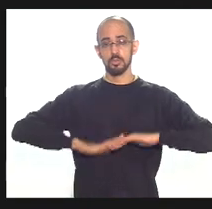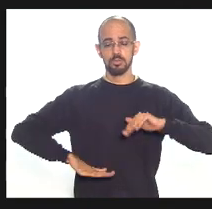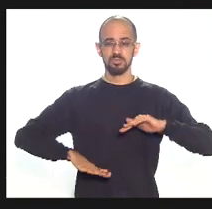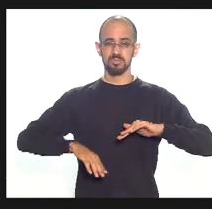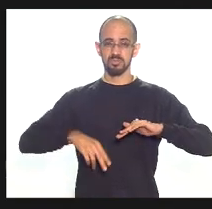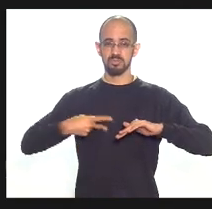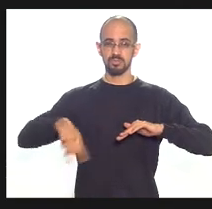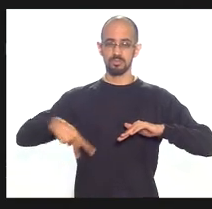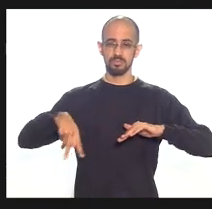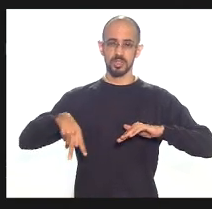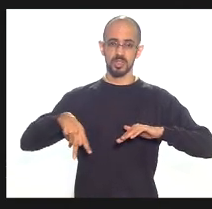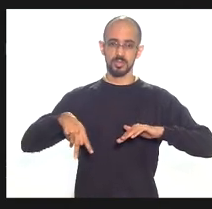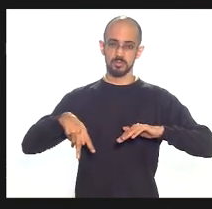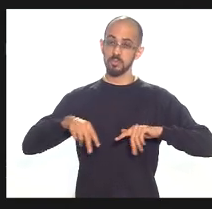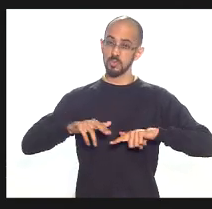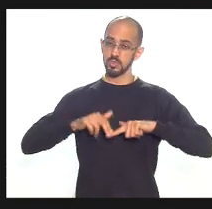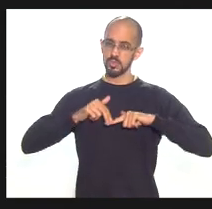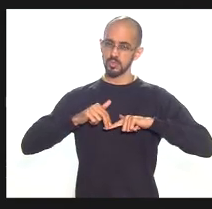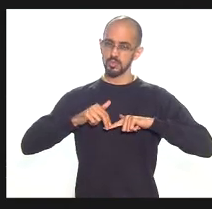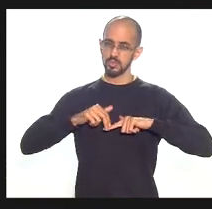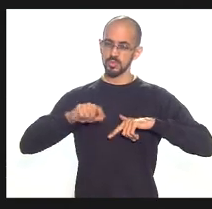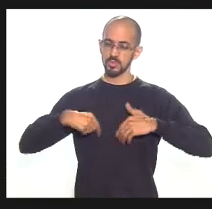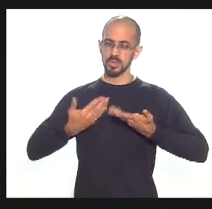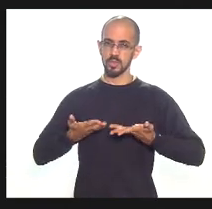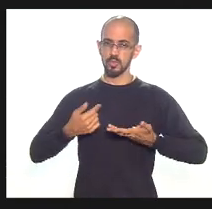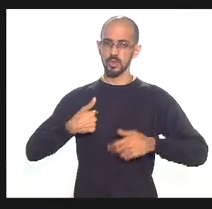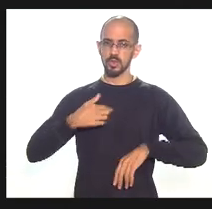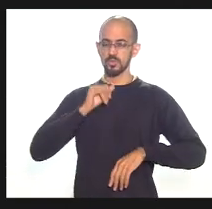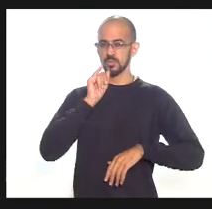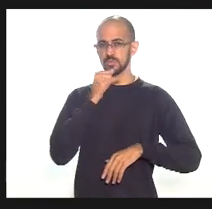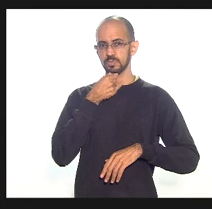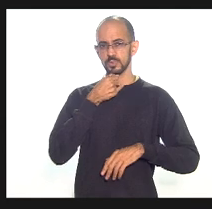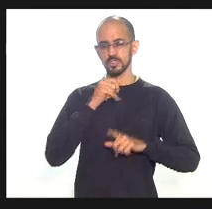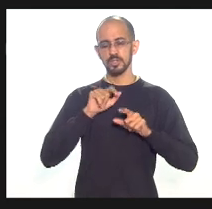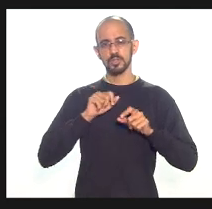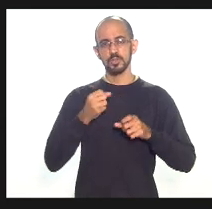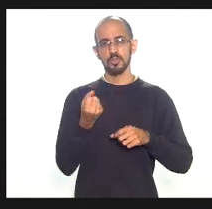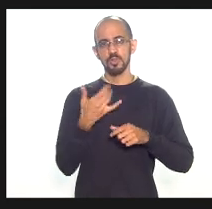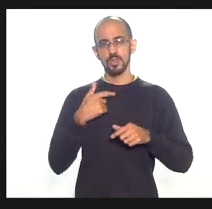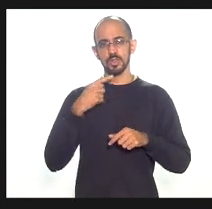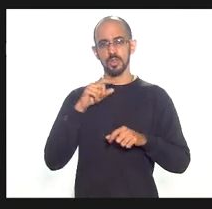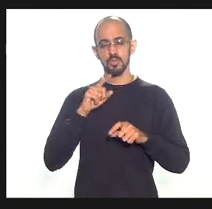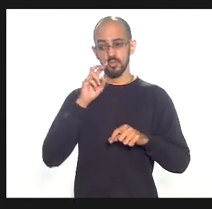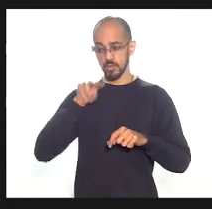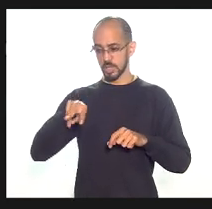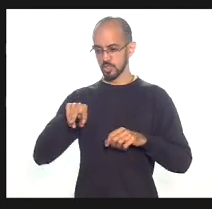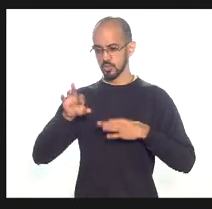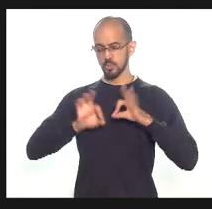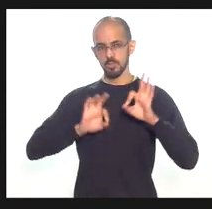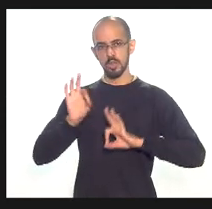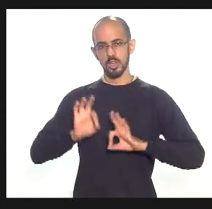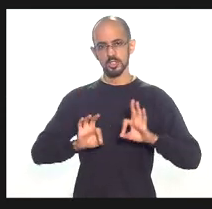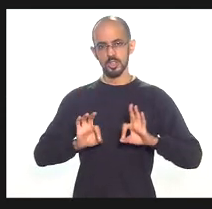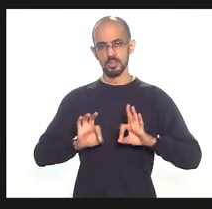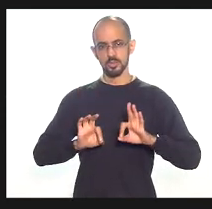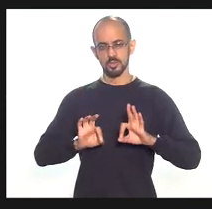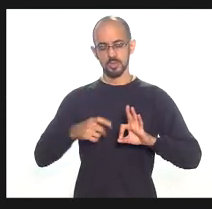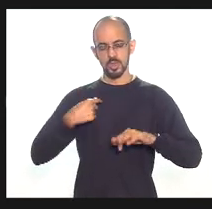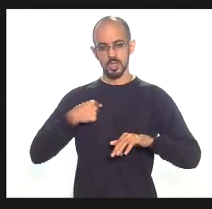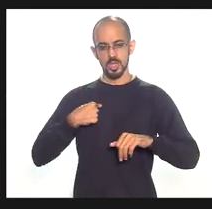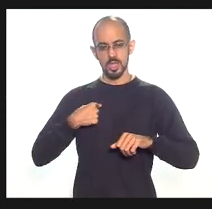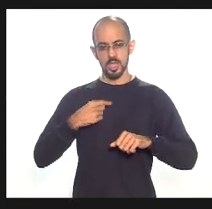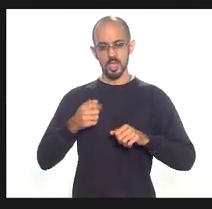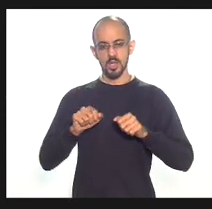verdadeiramente presidente eu me entristeço muito quando eu vejo um projeto nesse teor eu como parlamentar fiz 10